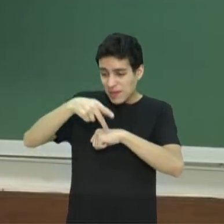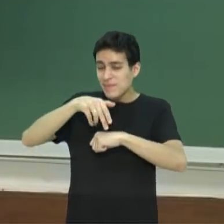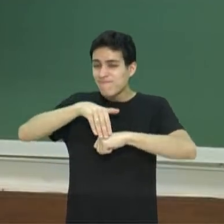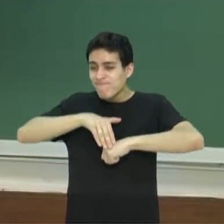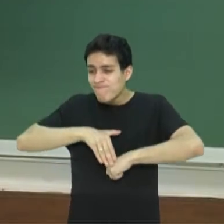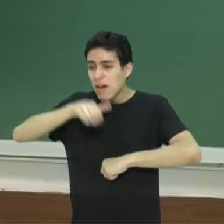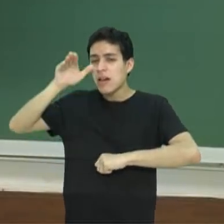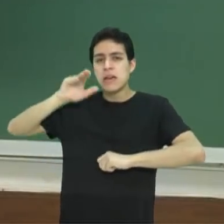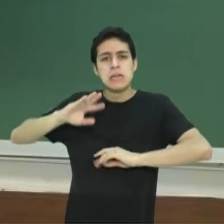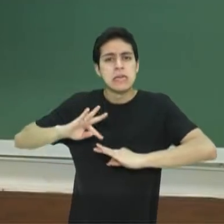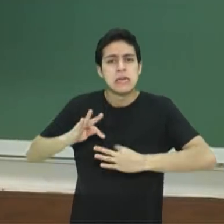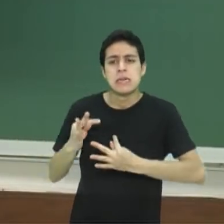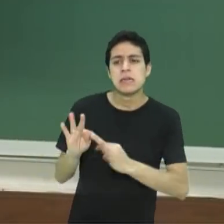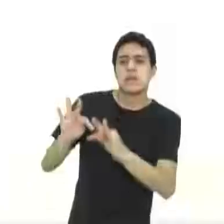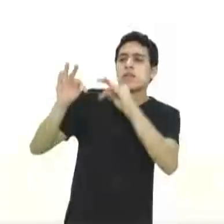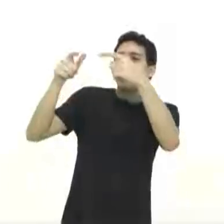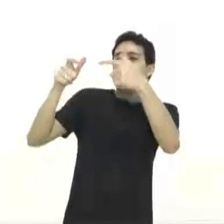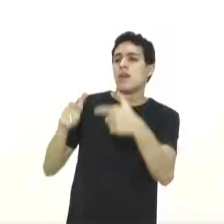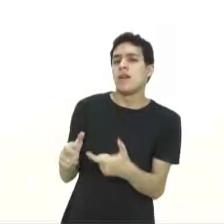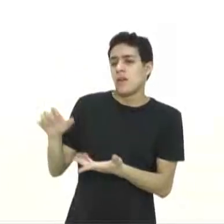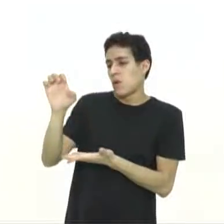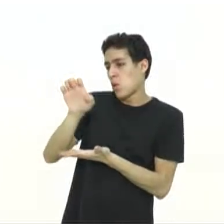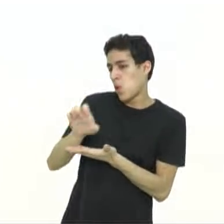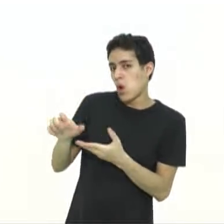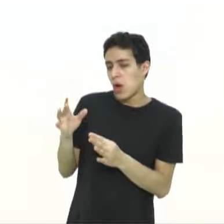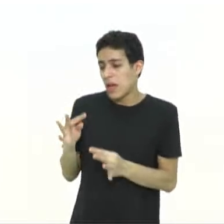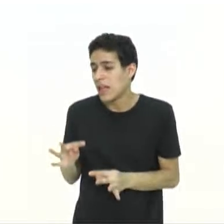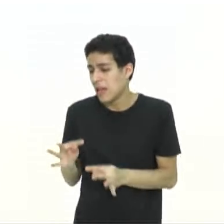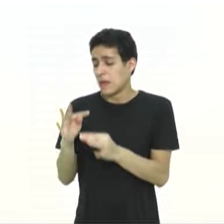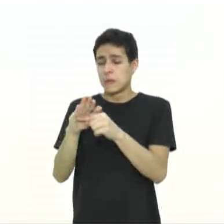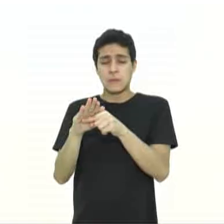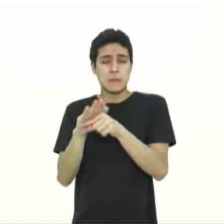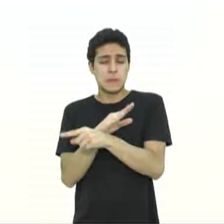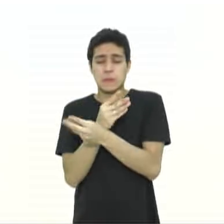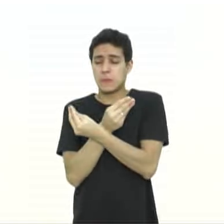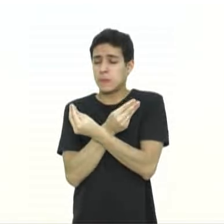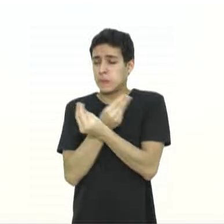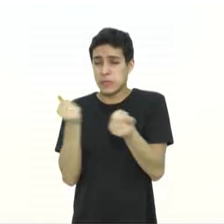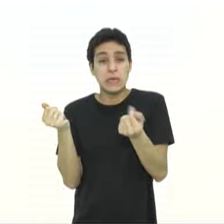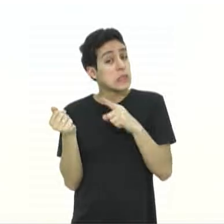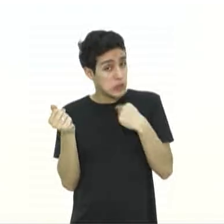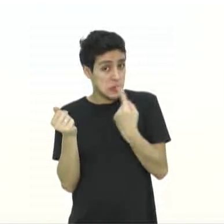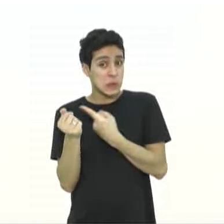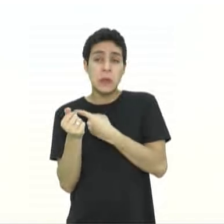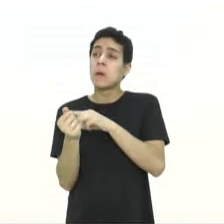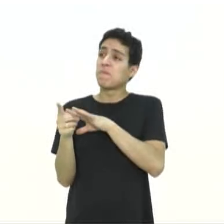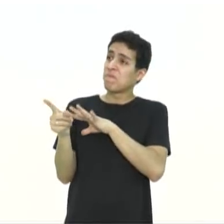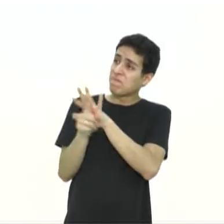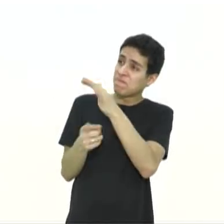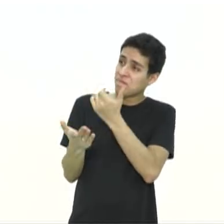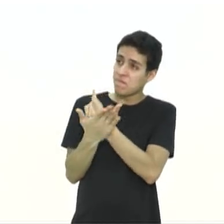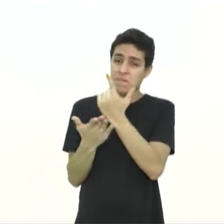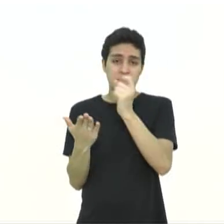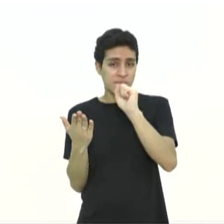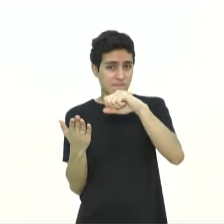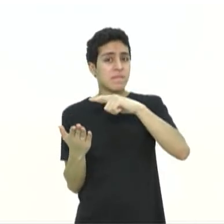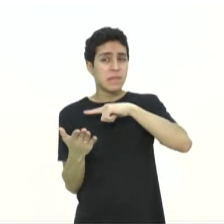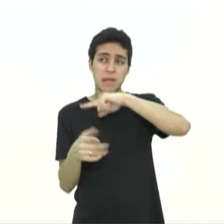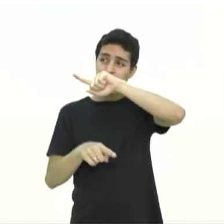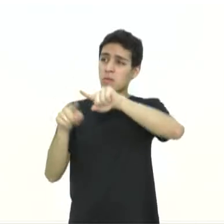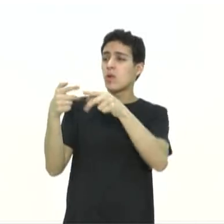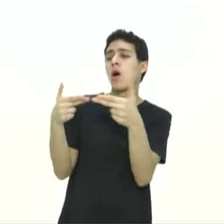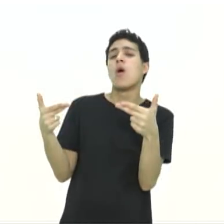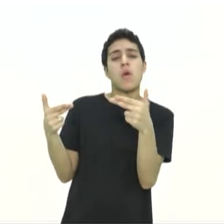desenvolvem tecnologia no continente europeu, tecnologia de ponta, que nós consumimos ainda, inclusive alguns produtos